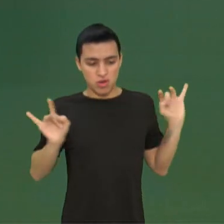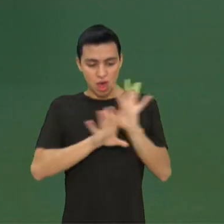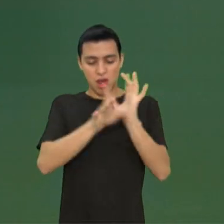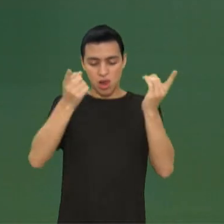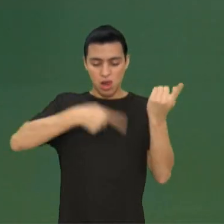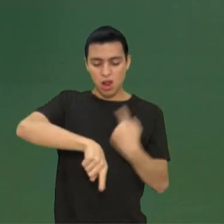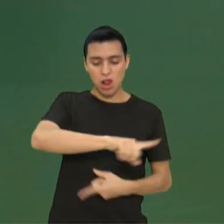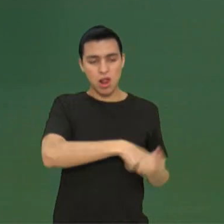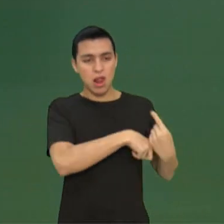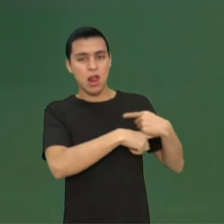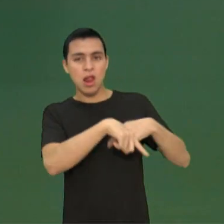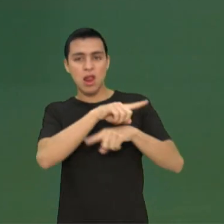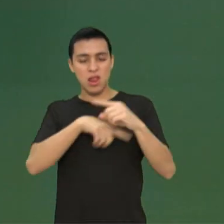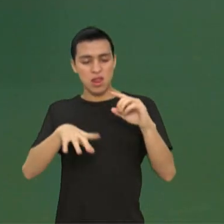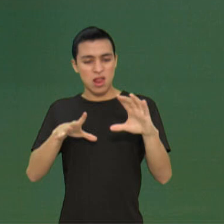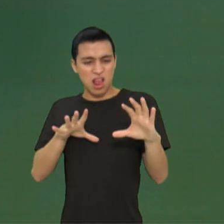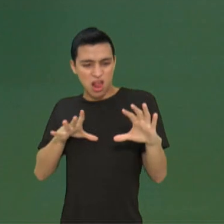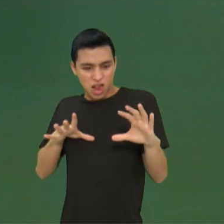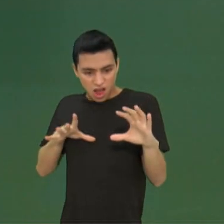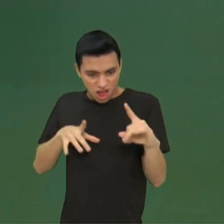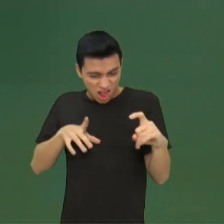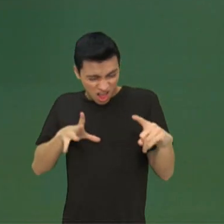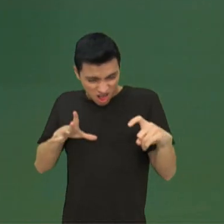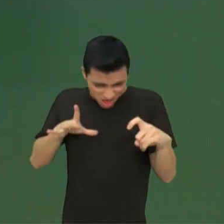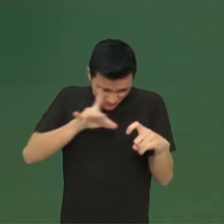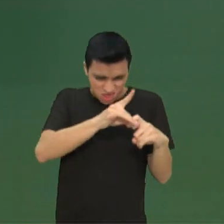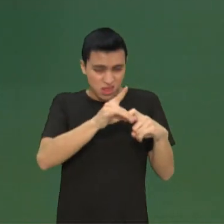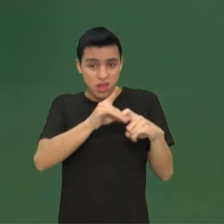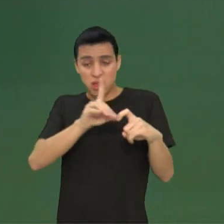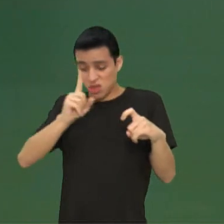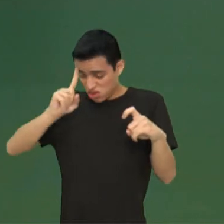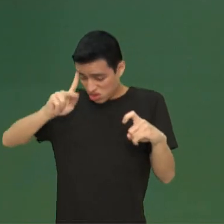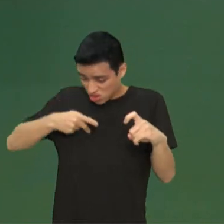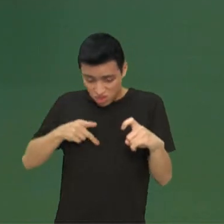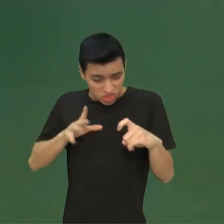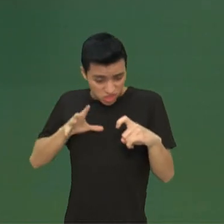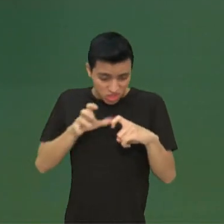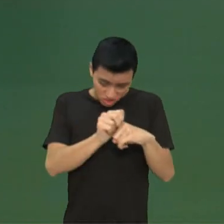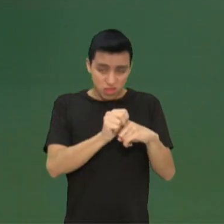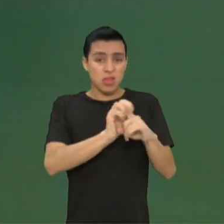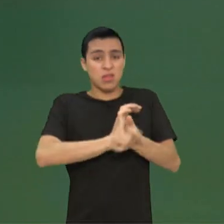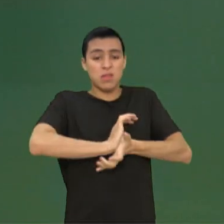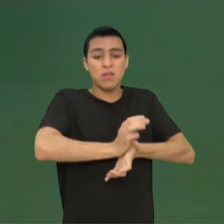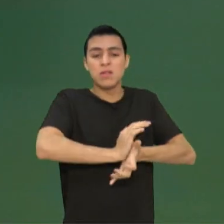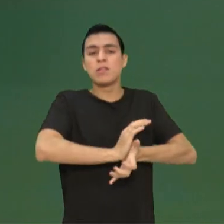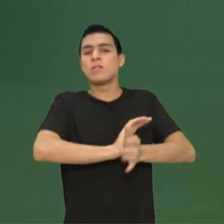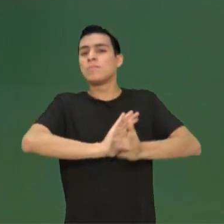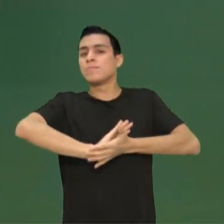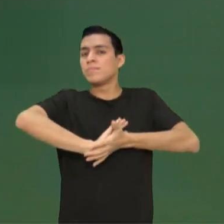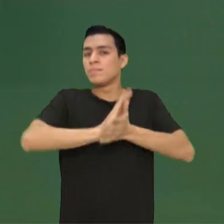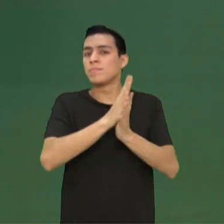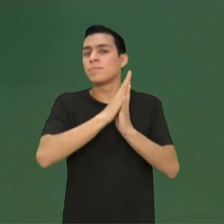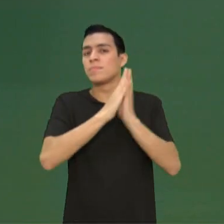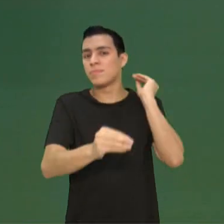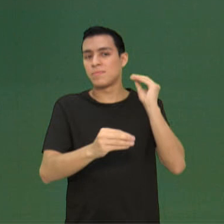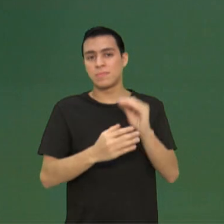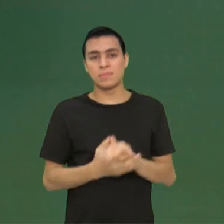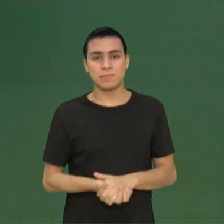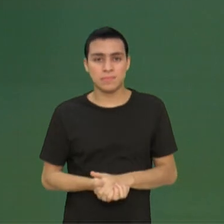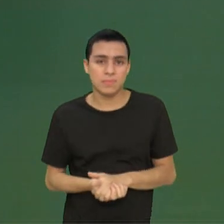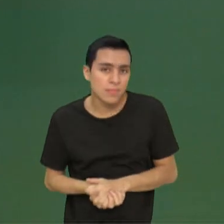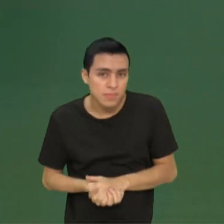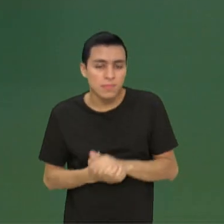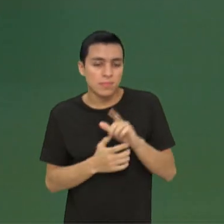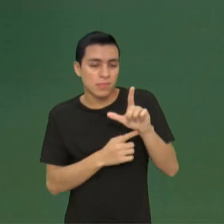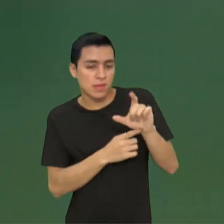circulação, já vai grudar nessa bactéria, e as células de defesa que estão ali próximas já vão reconhecer e já vão destruir.